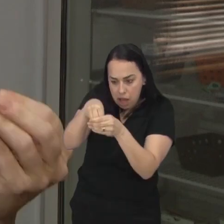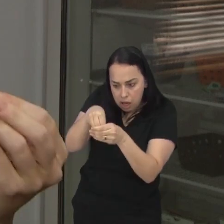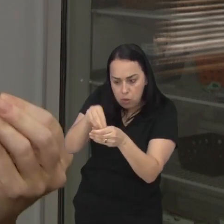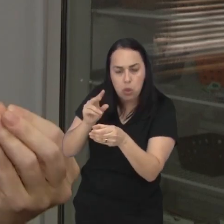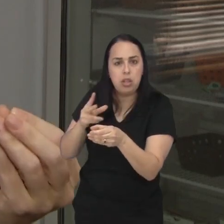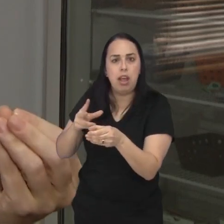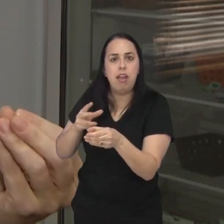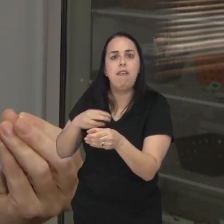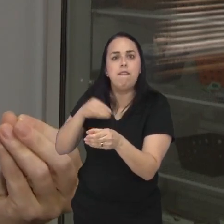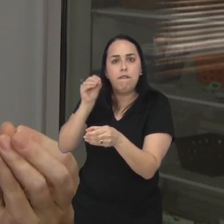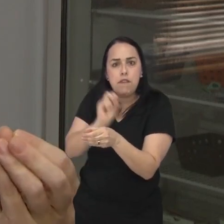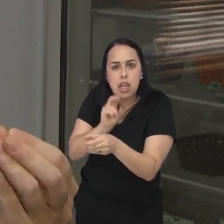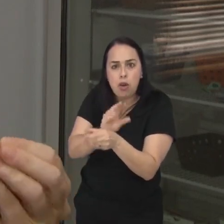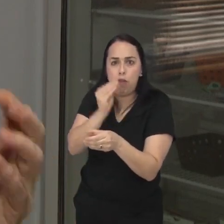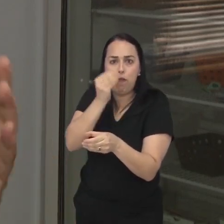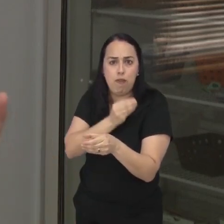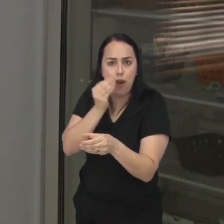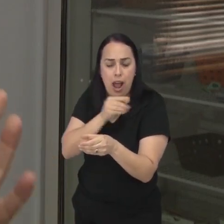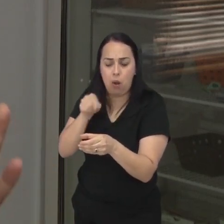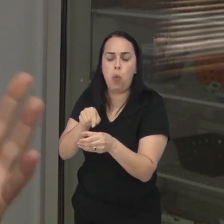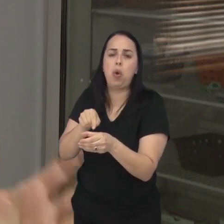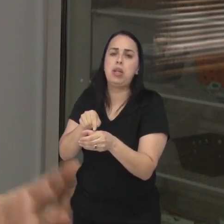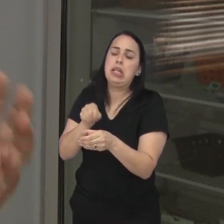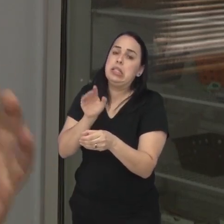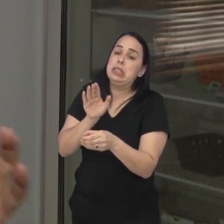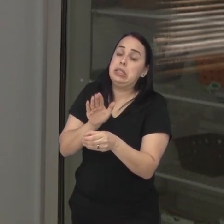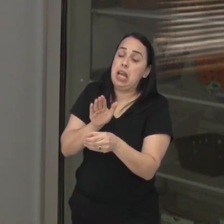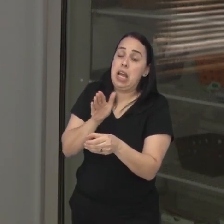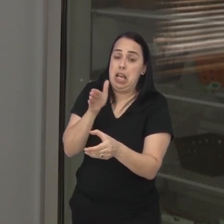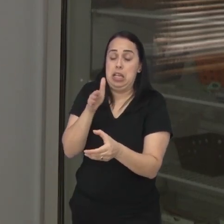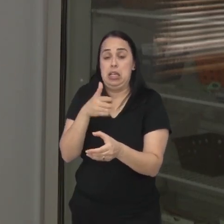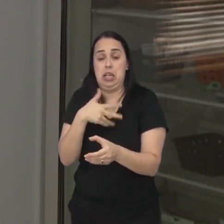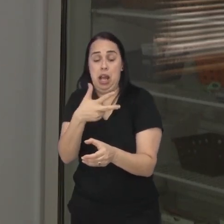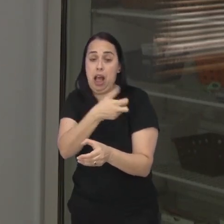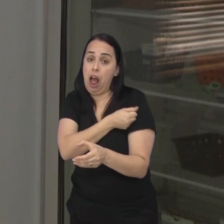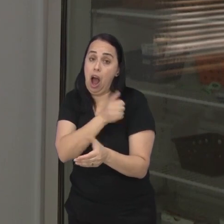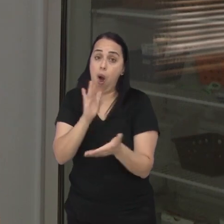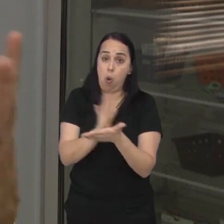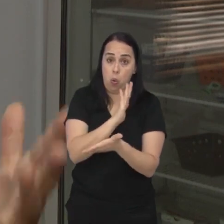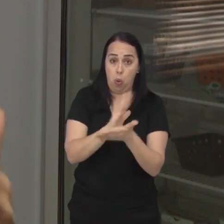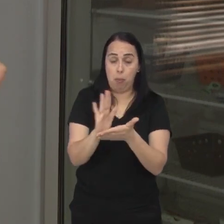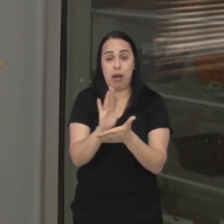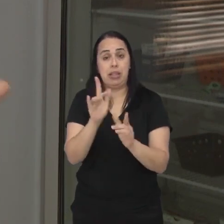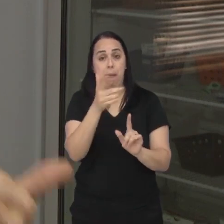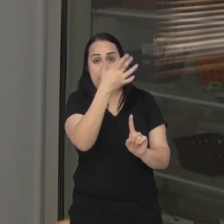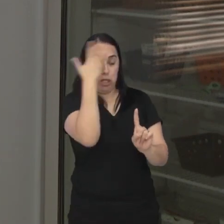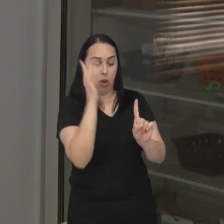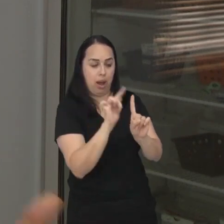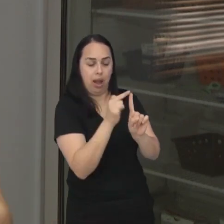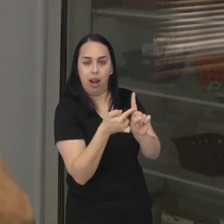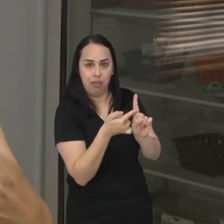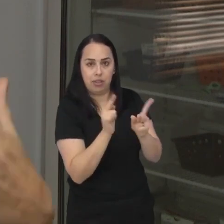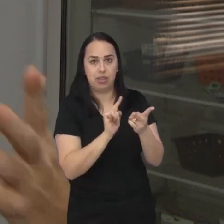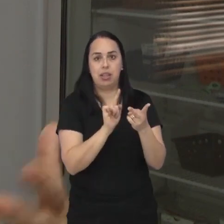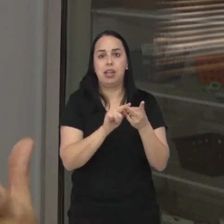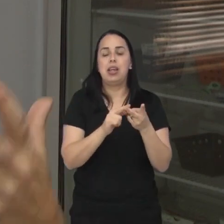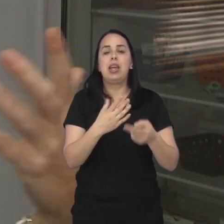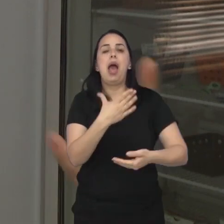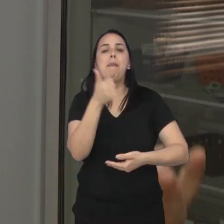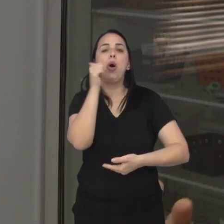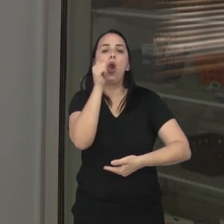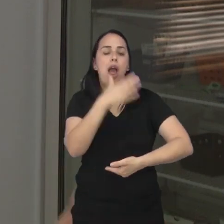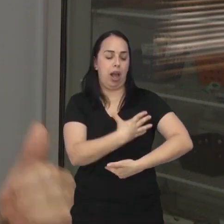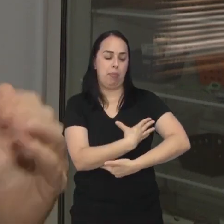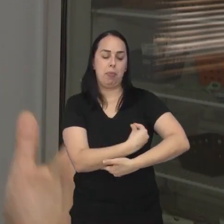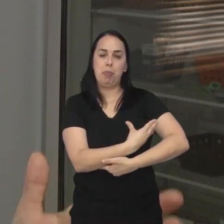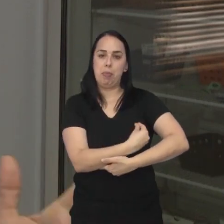vírus vivo enfraquecido, ela tem algumas restrições para sua aplicação, que são gestantes, lactantes, mulheres